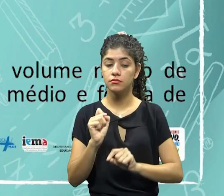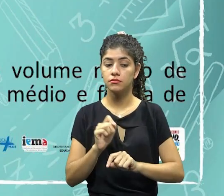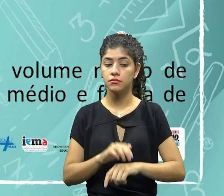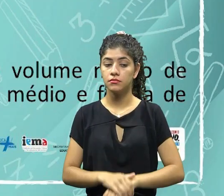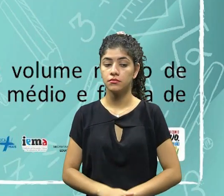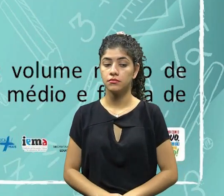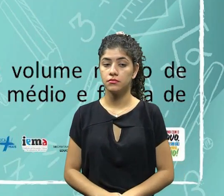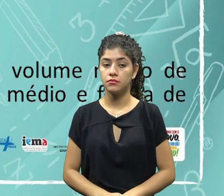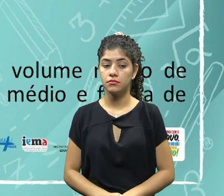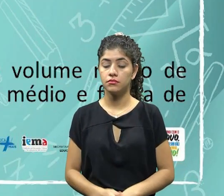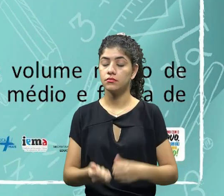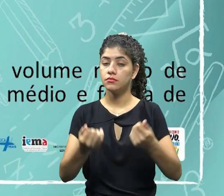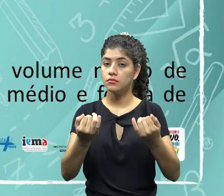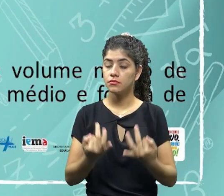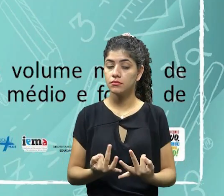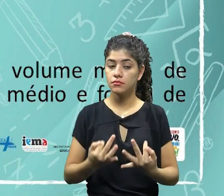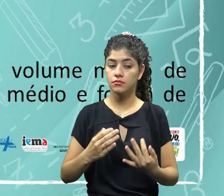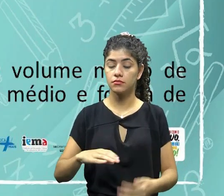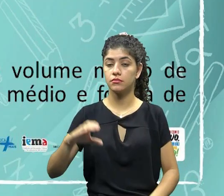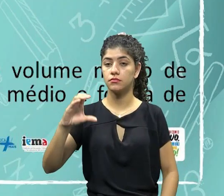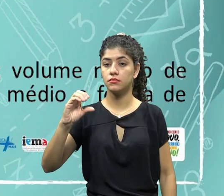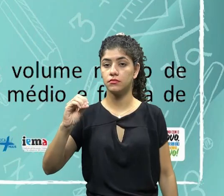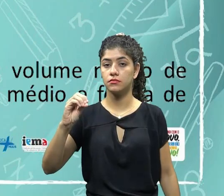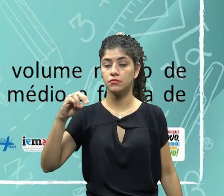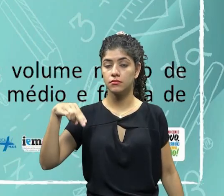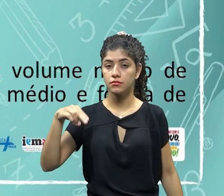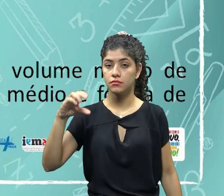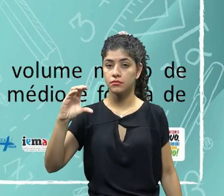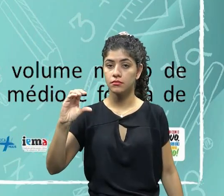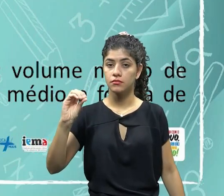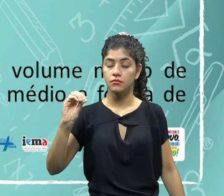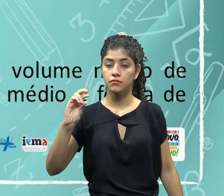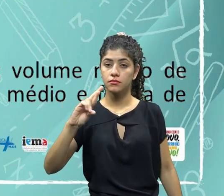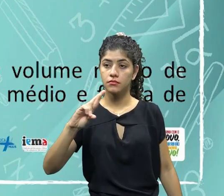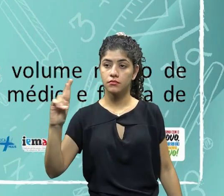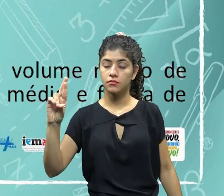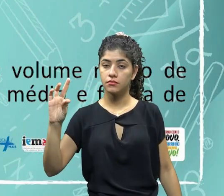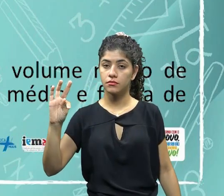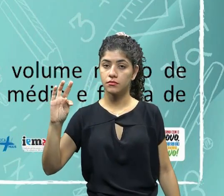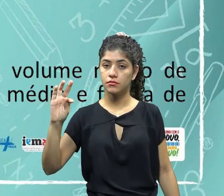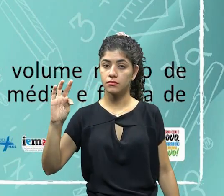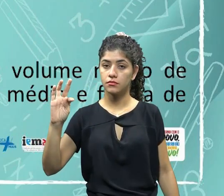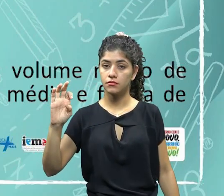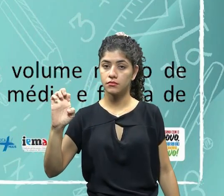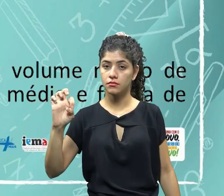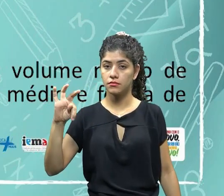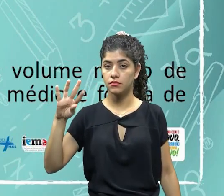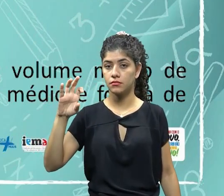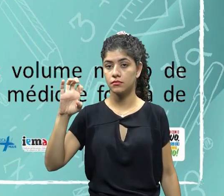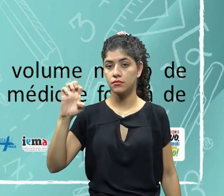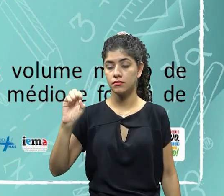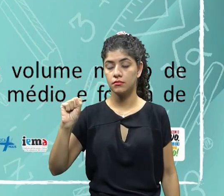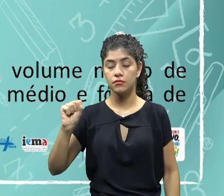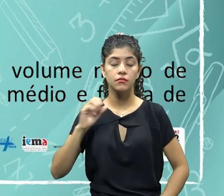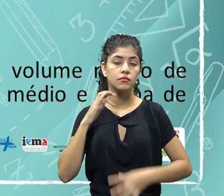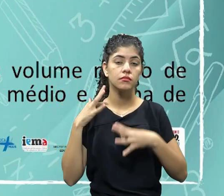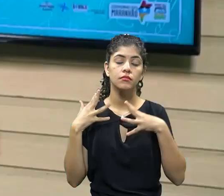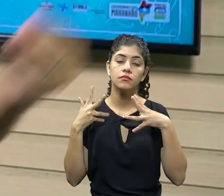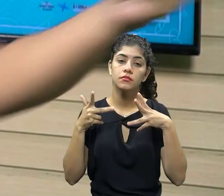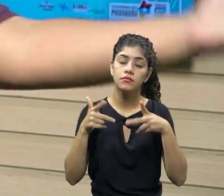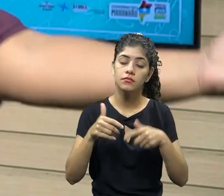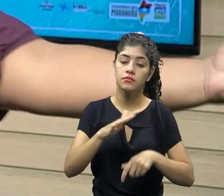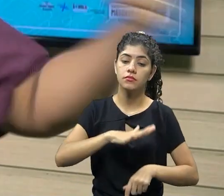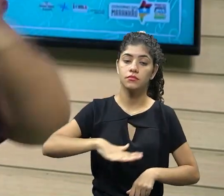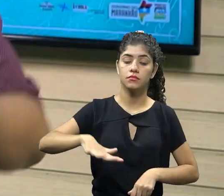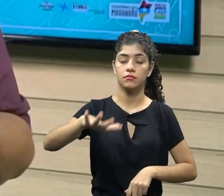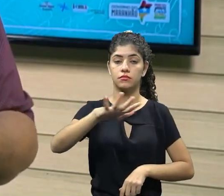eu falo de concorrentes, primeiro o gestor financeiro tem que estar ligado a todos esses âmbitos da organização.